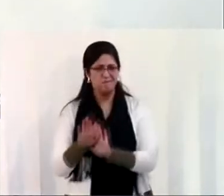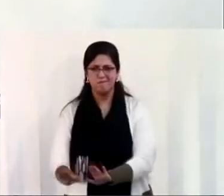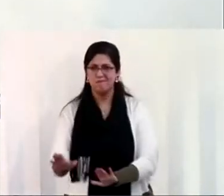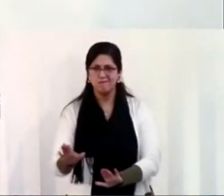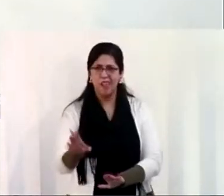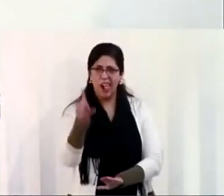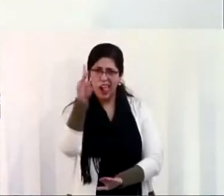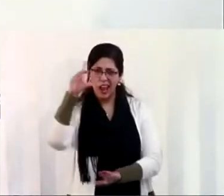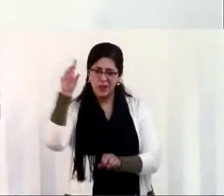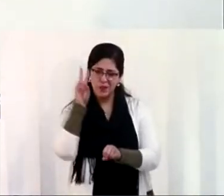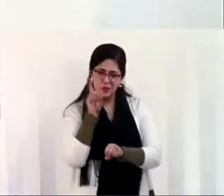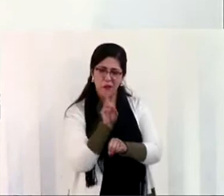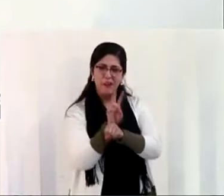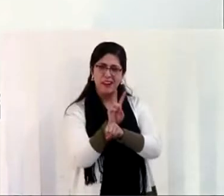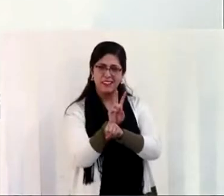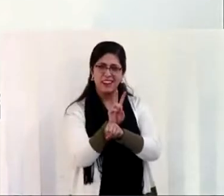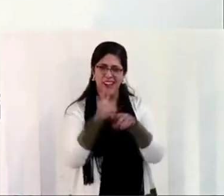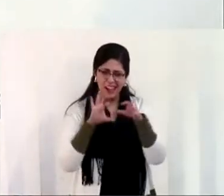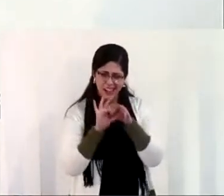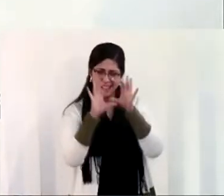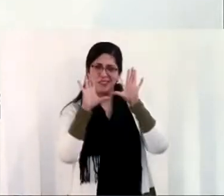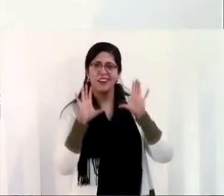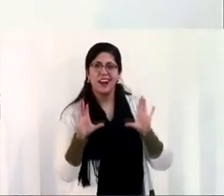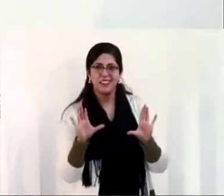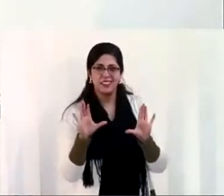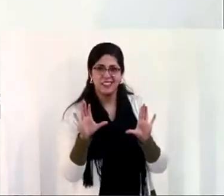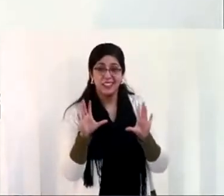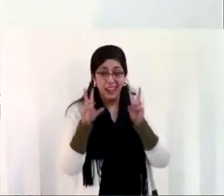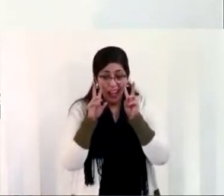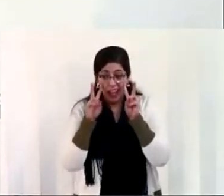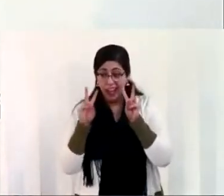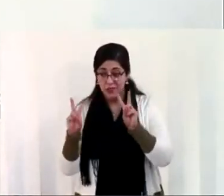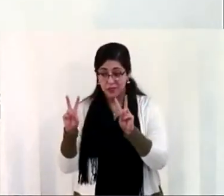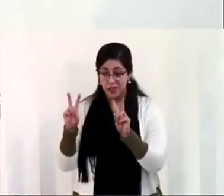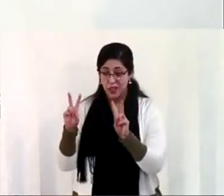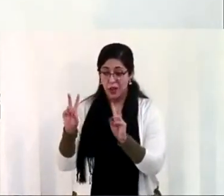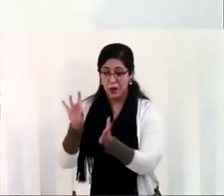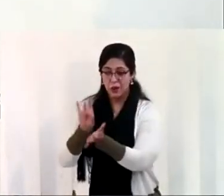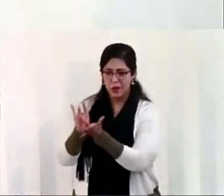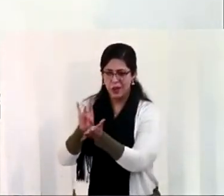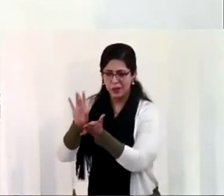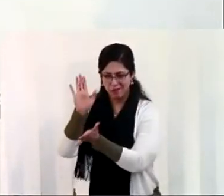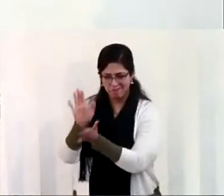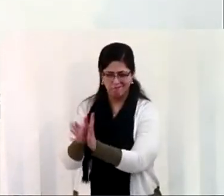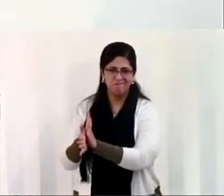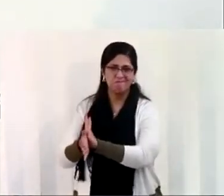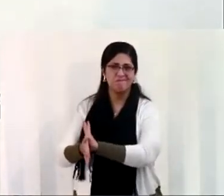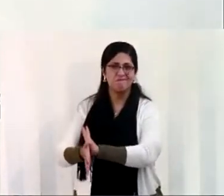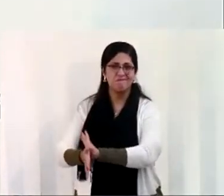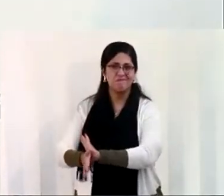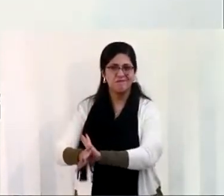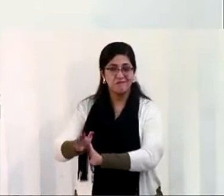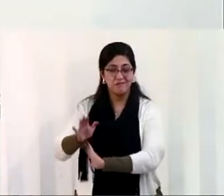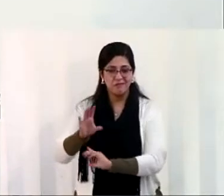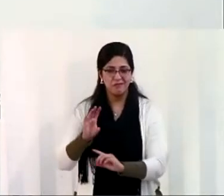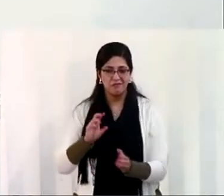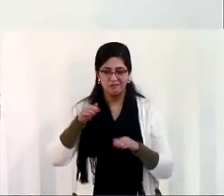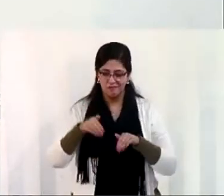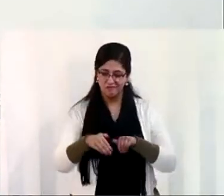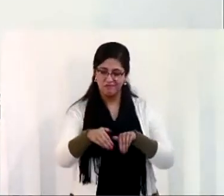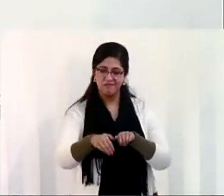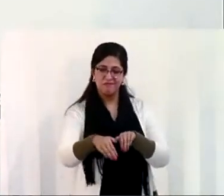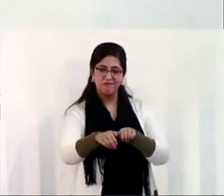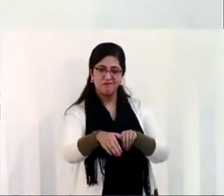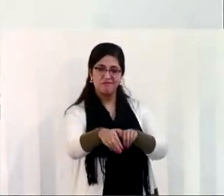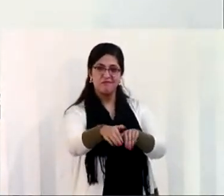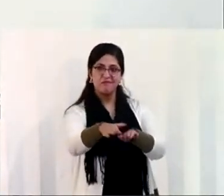vocês, vinha sobre eles. E vocês viam a derrota dos seus inimigos, mas vocês passavam